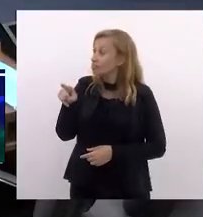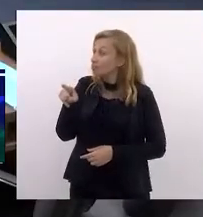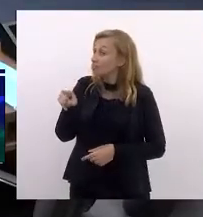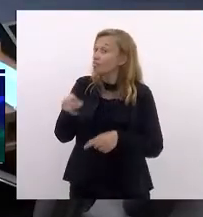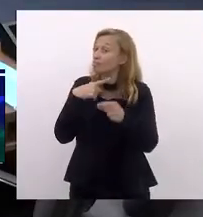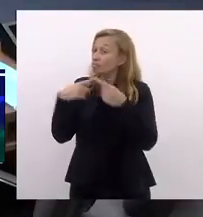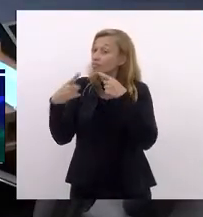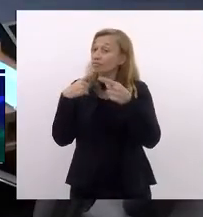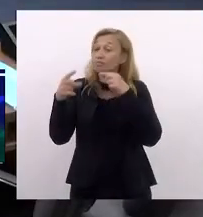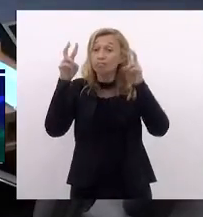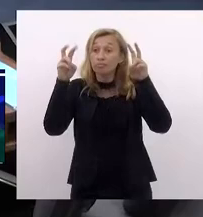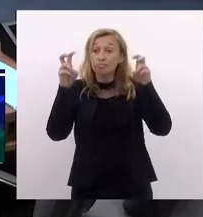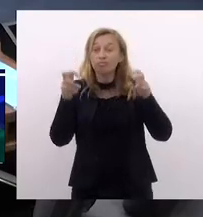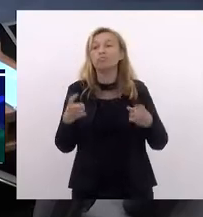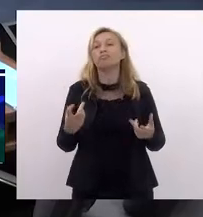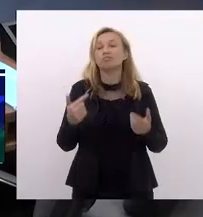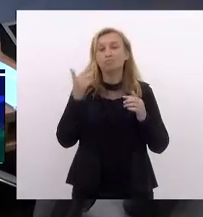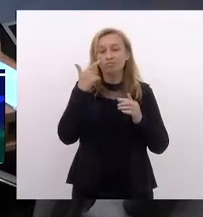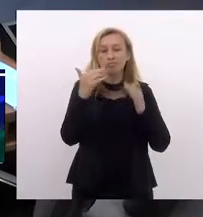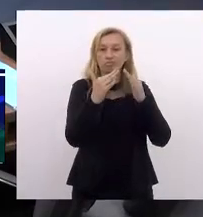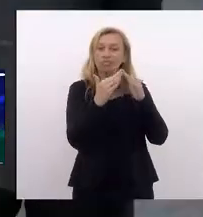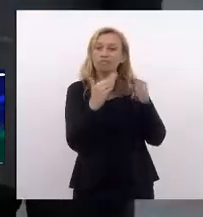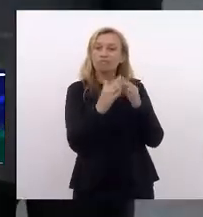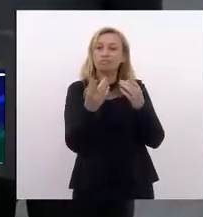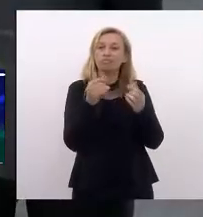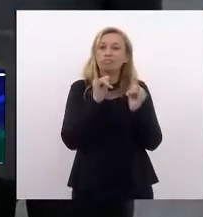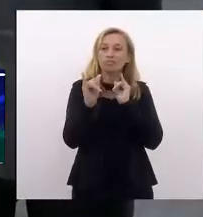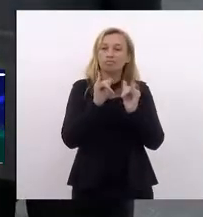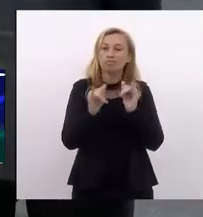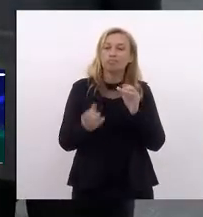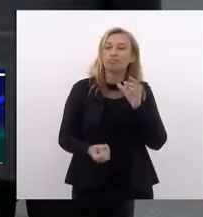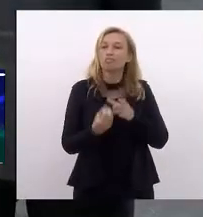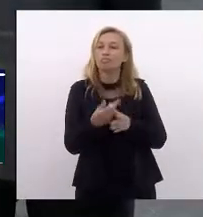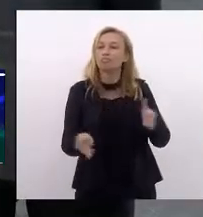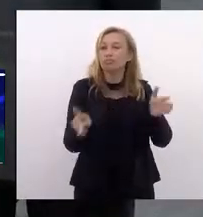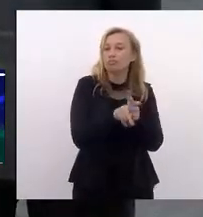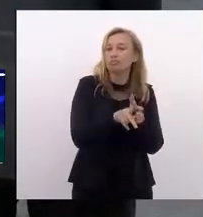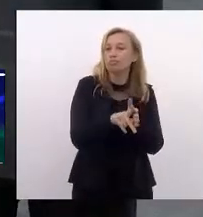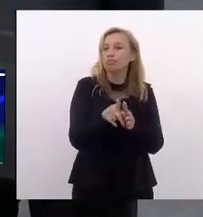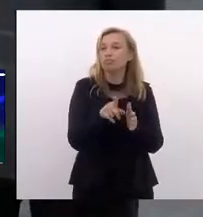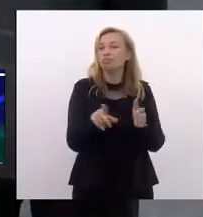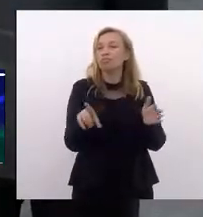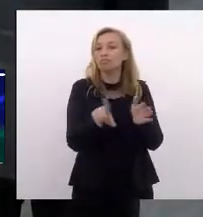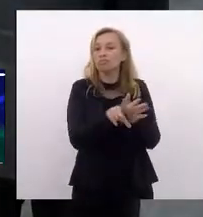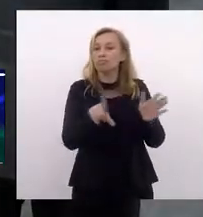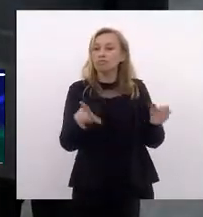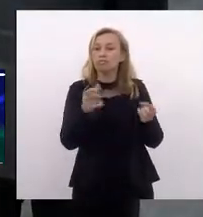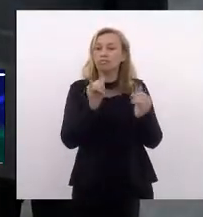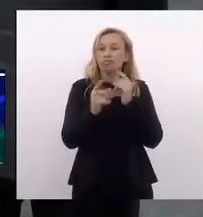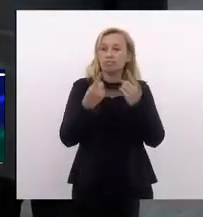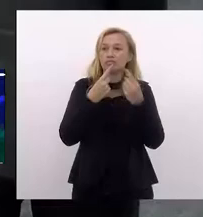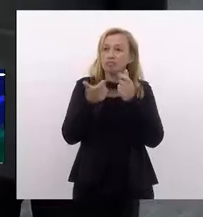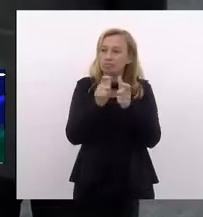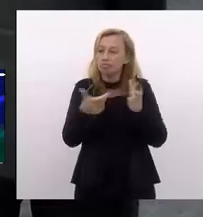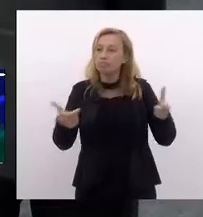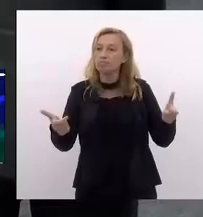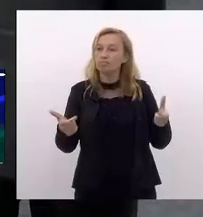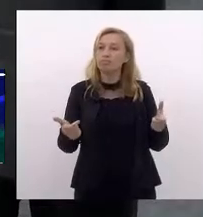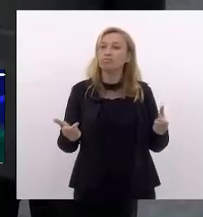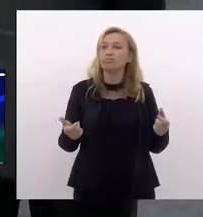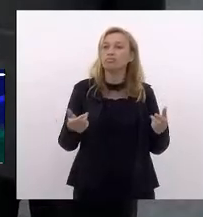nós vínhamos discutindo e a gente vê essa casa agora trazendo em forma de projeto de lei mas com discussão Ampla com diversos atores